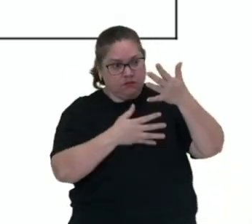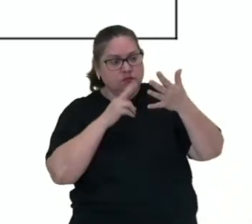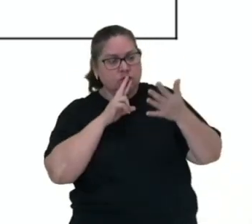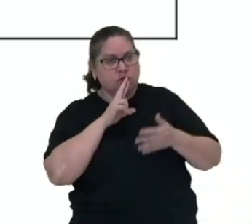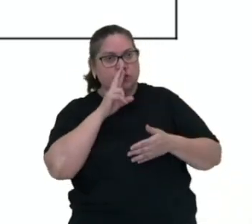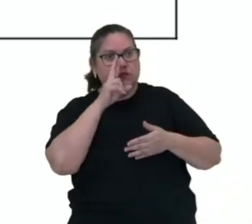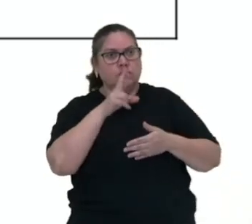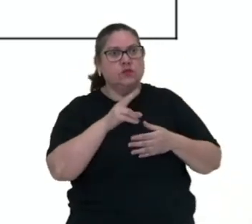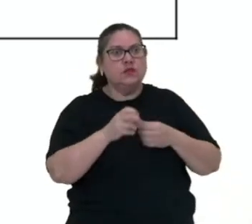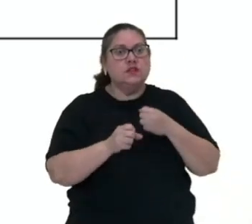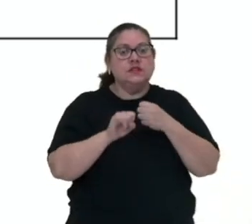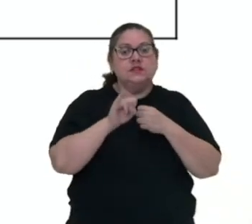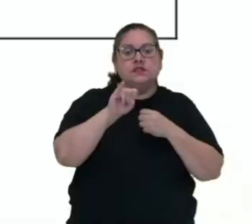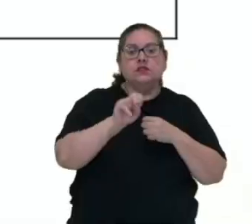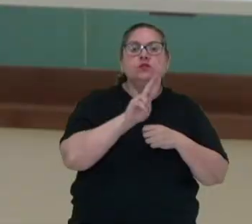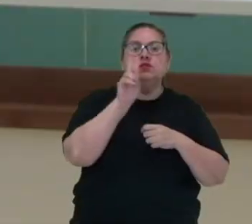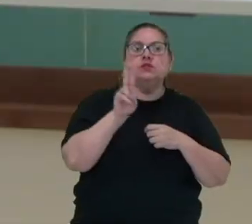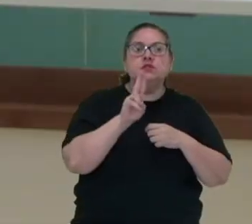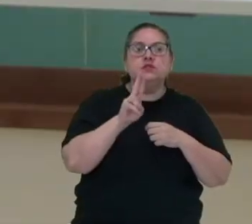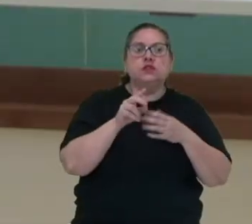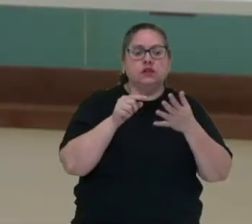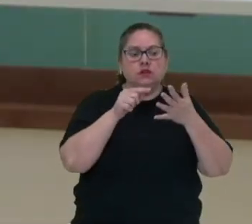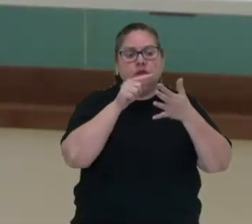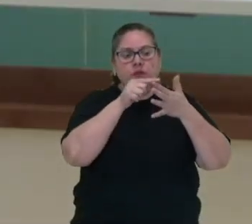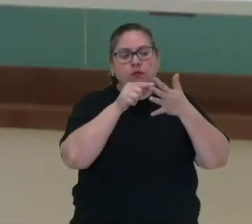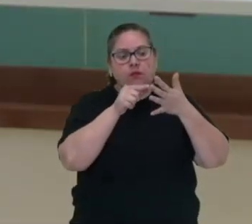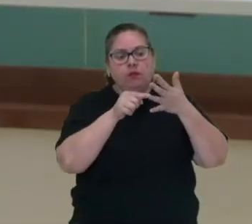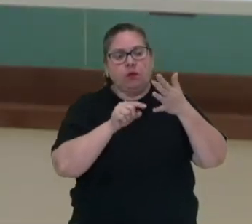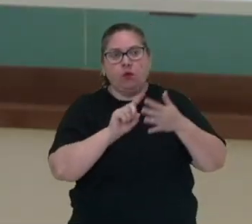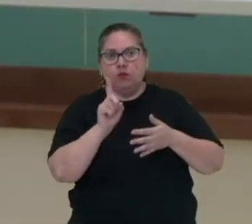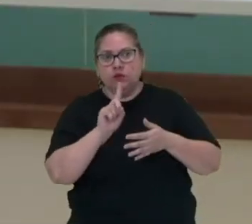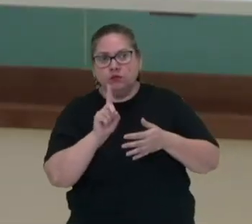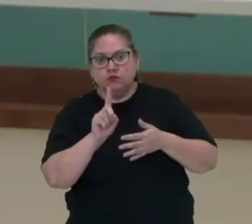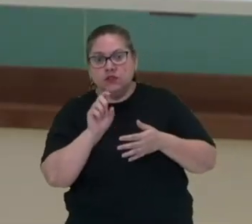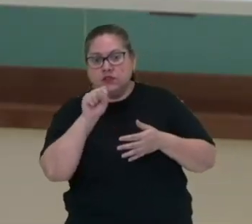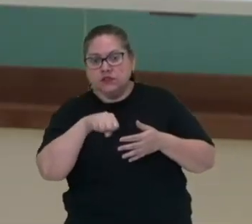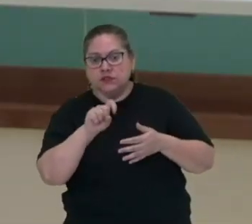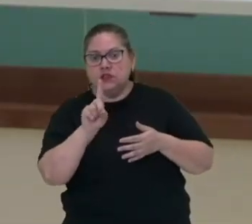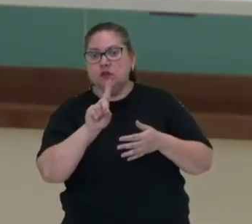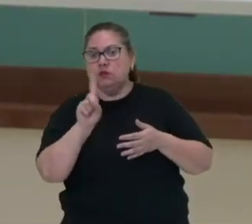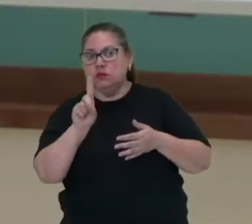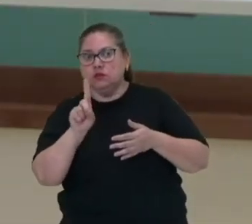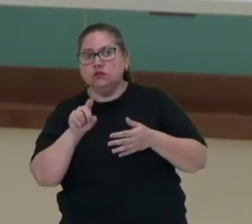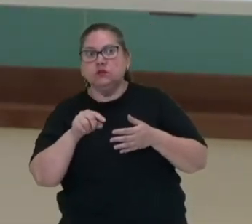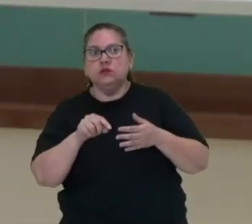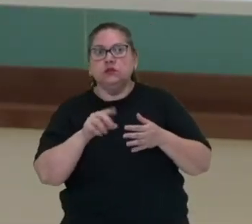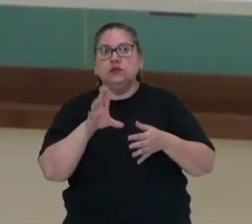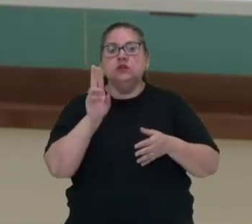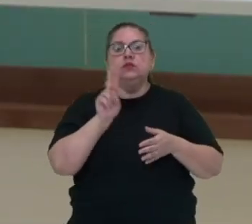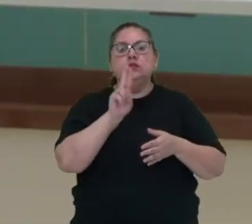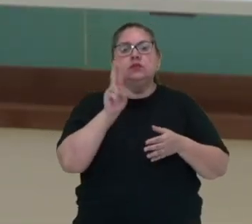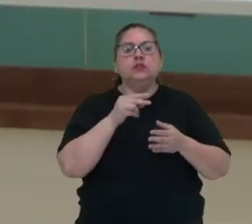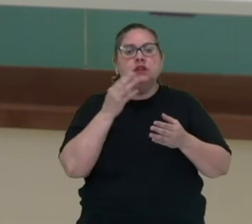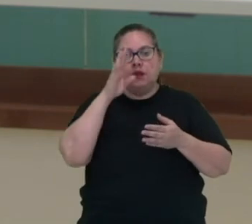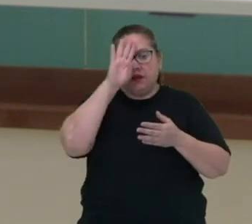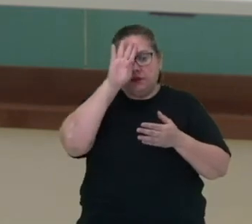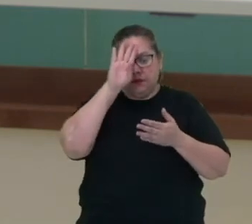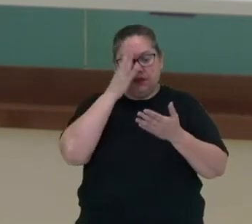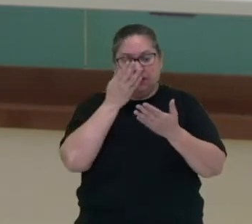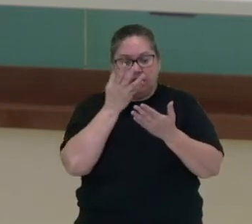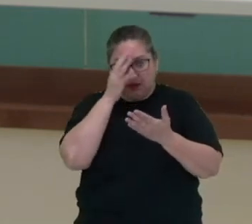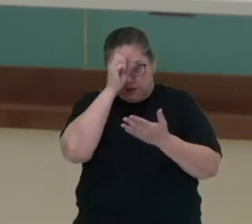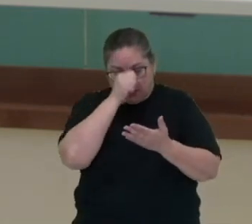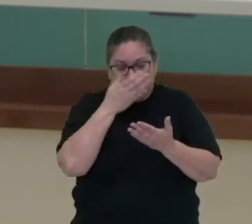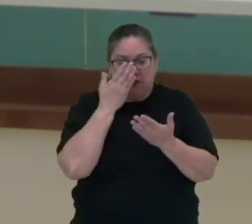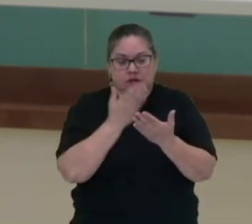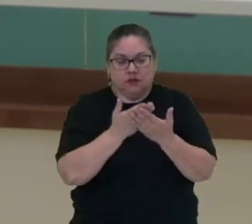responderão se os elementos foram utilizados ou não. Então, vamos citar alguns elementos que aprendemos nessa aula e vocês vão dizer se